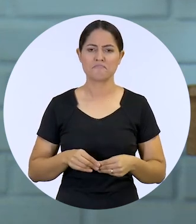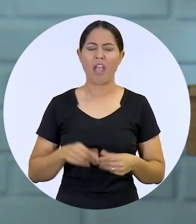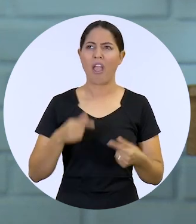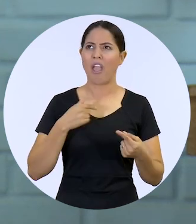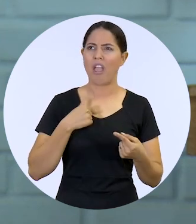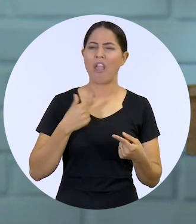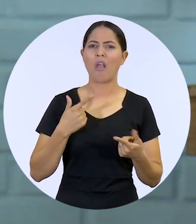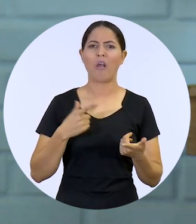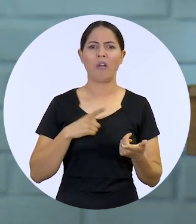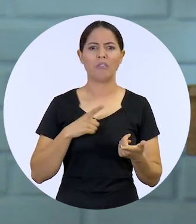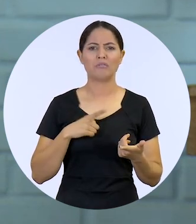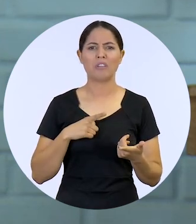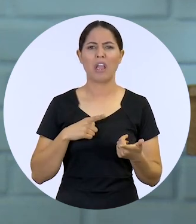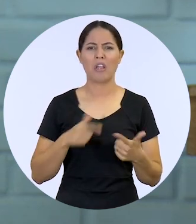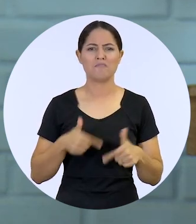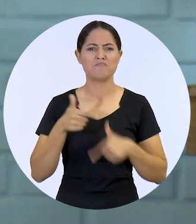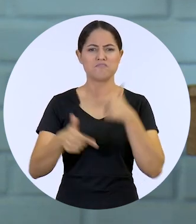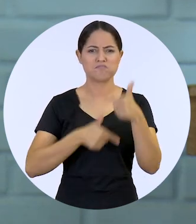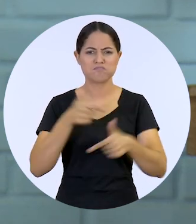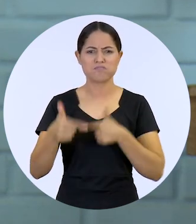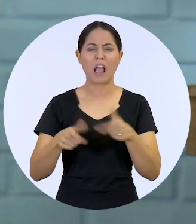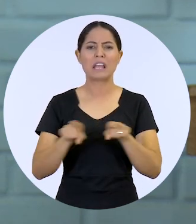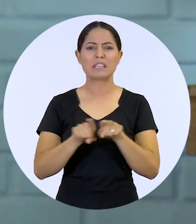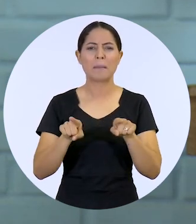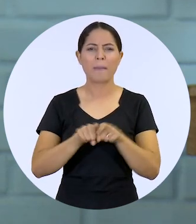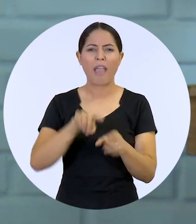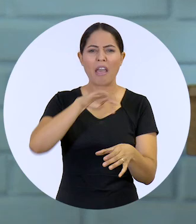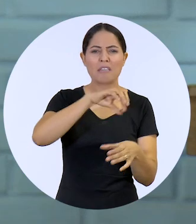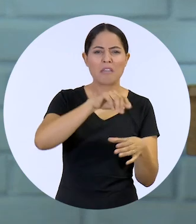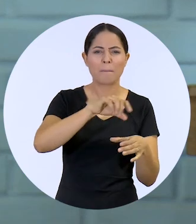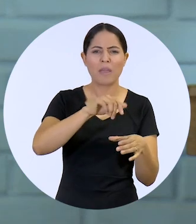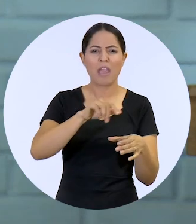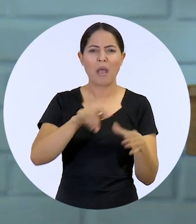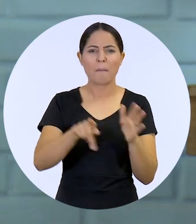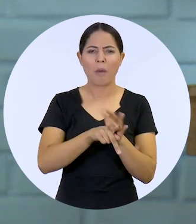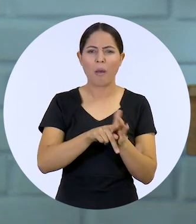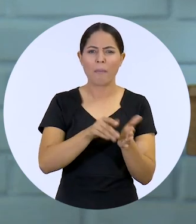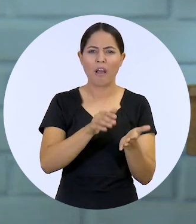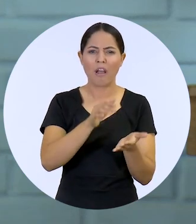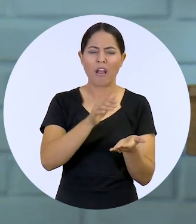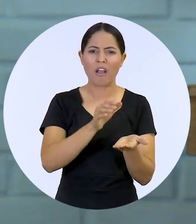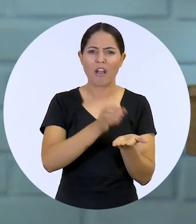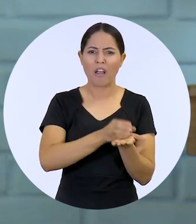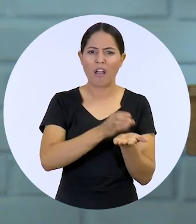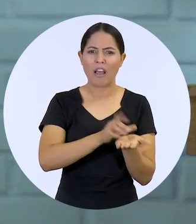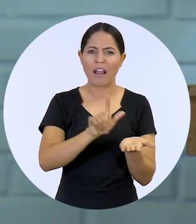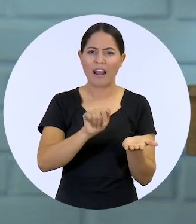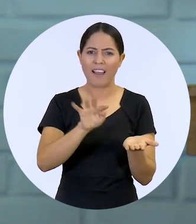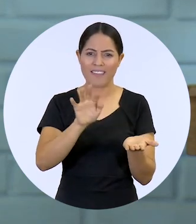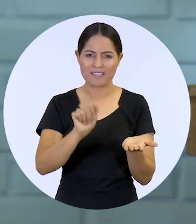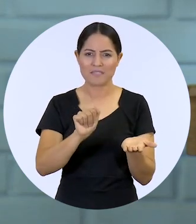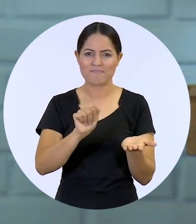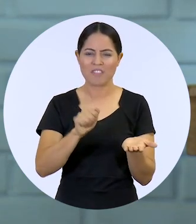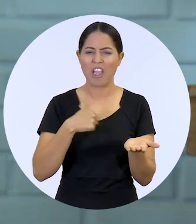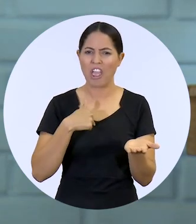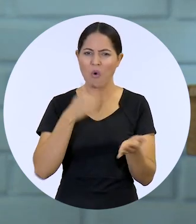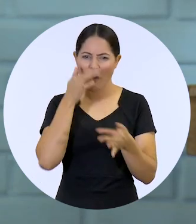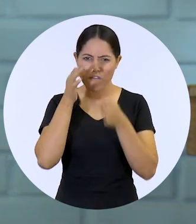tricô, eu faço trabalho com aquelas tampinhas de latinha, faço